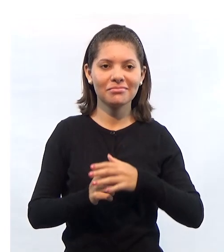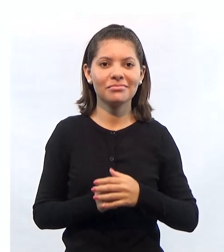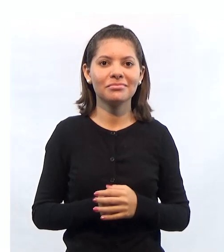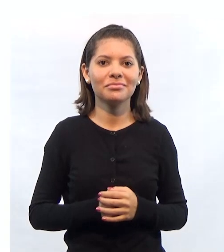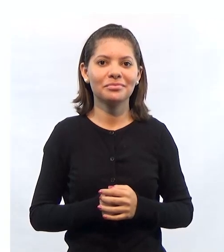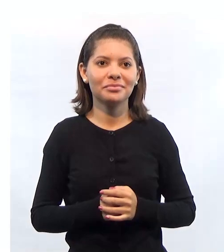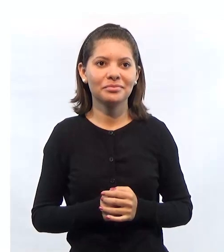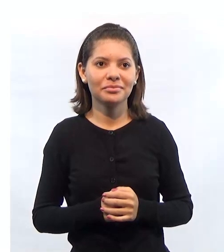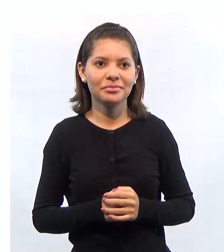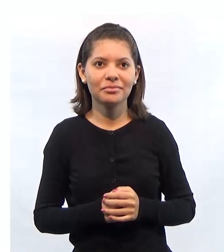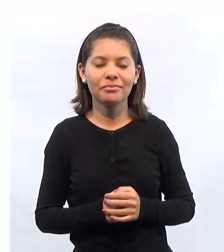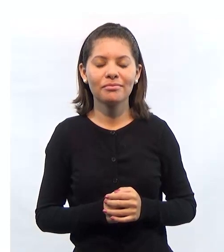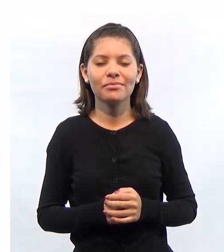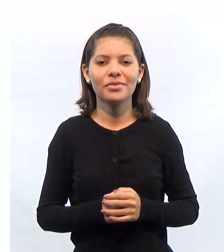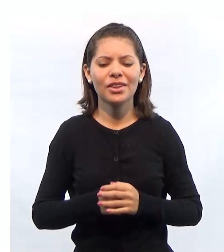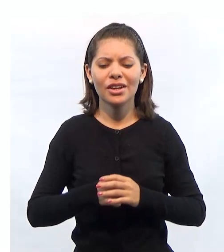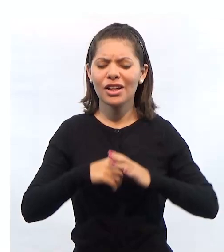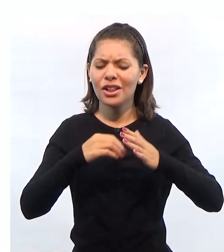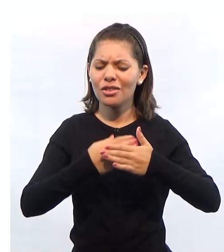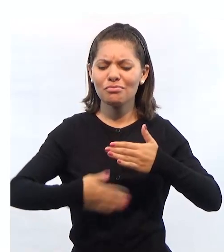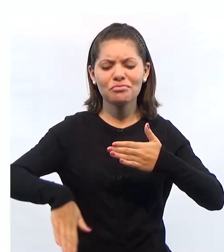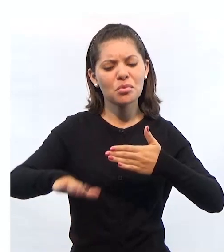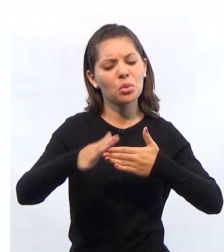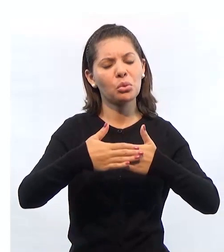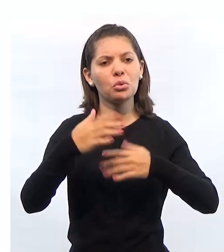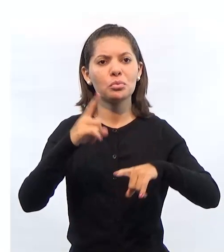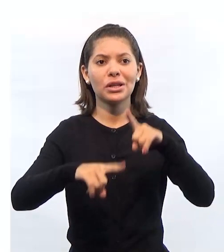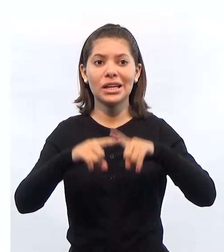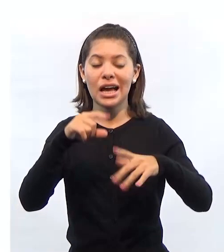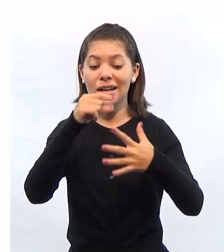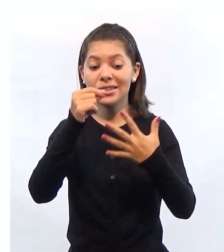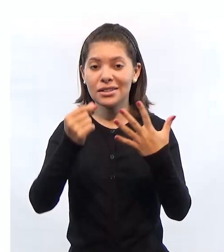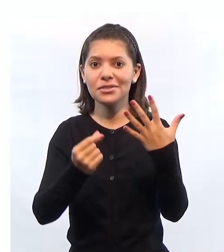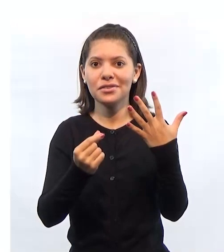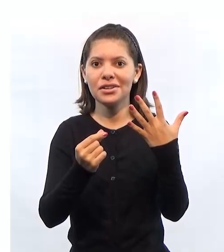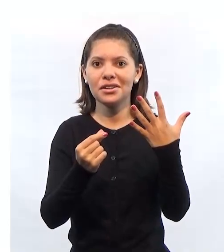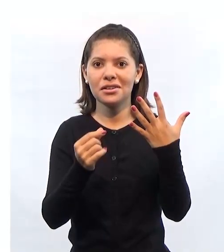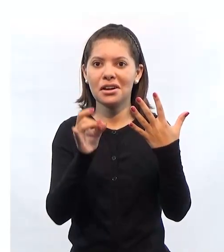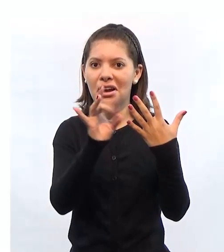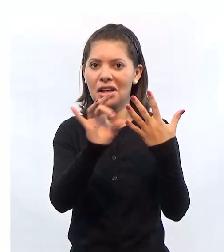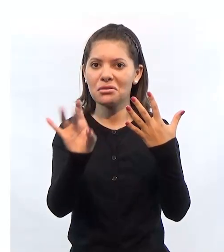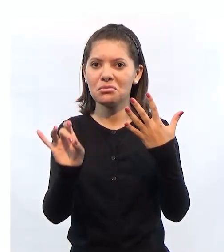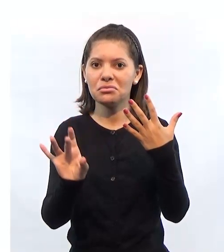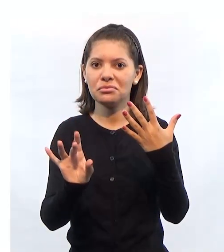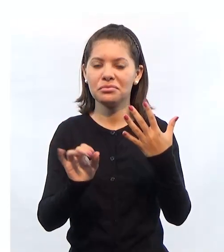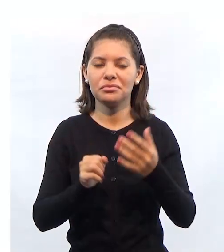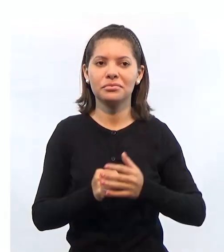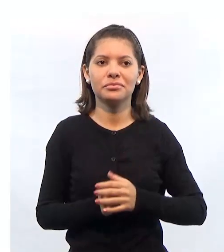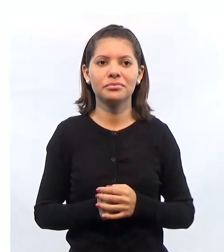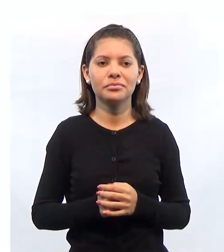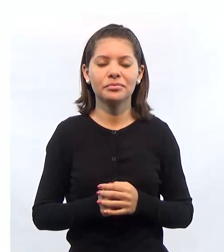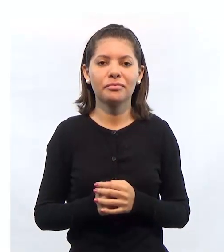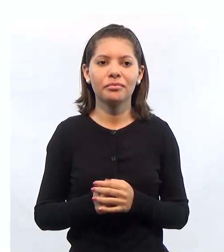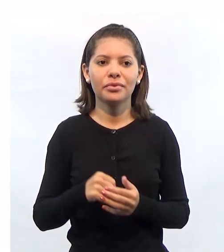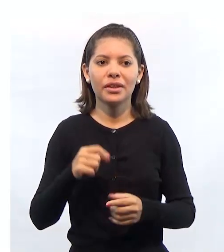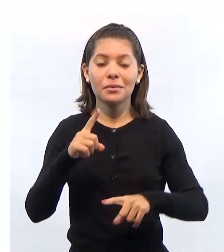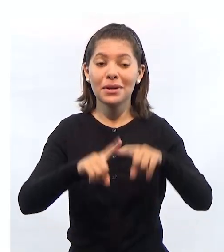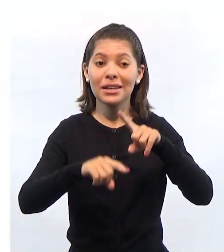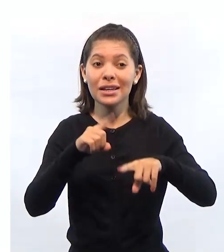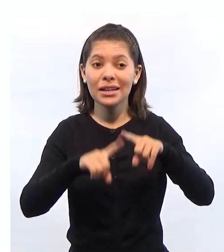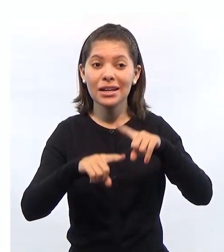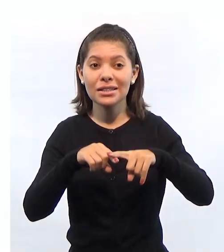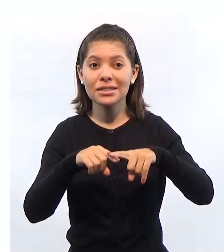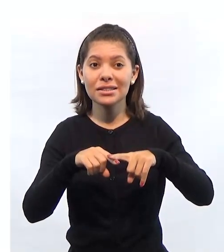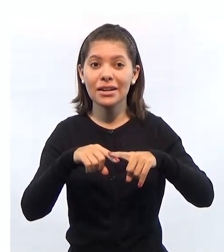clientes. Esses materiais, eles também têm algumas classificações. E aí, à medida que esses